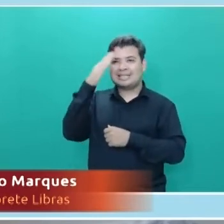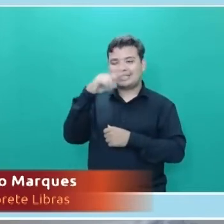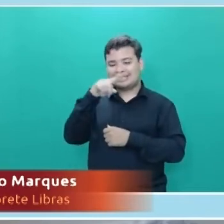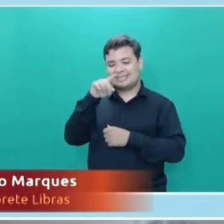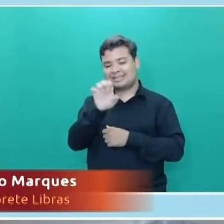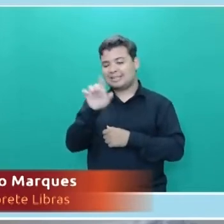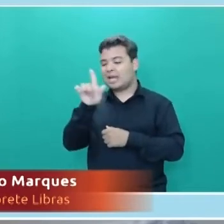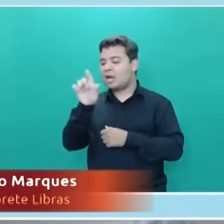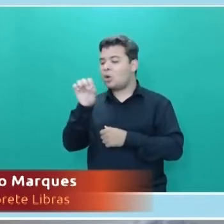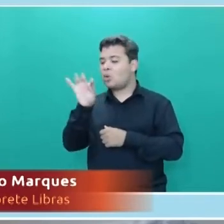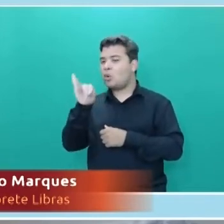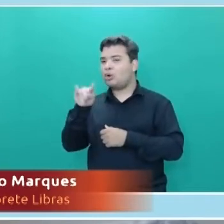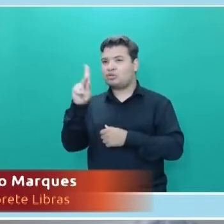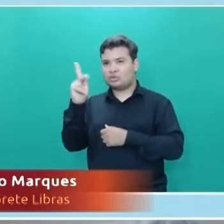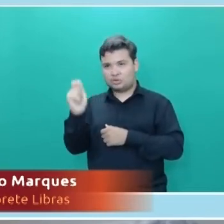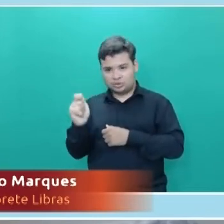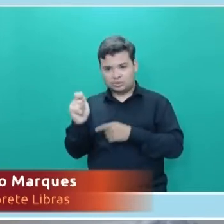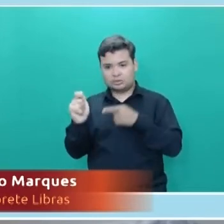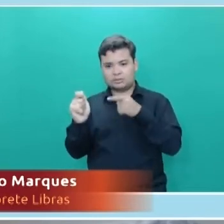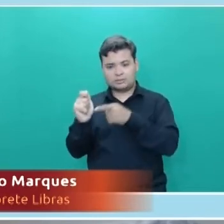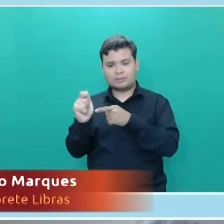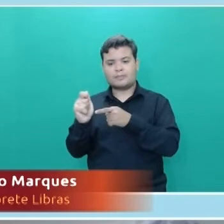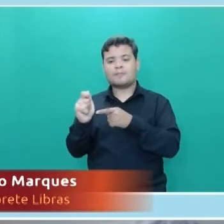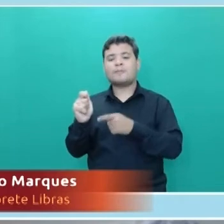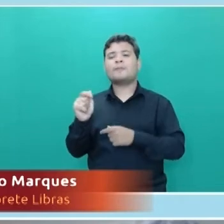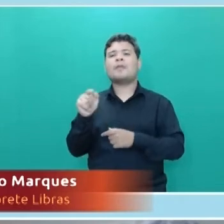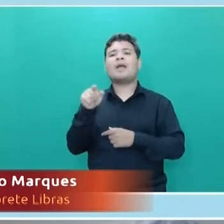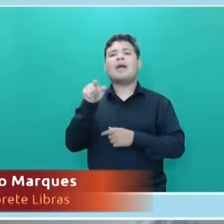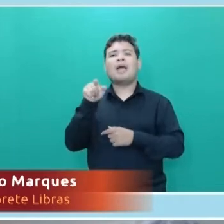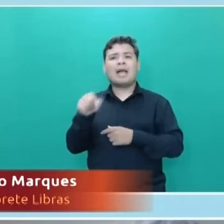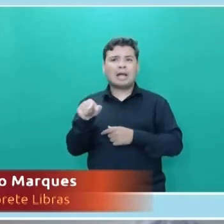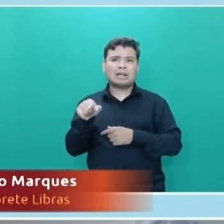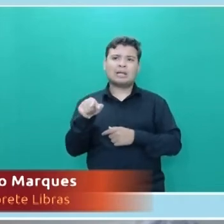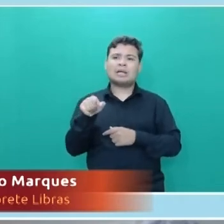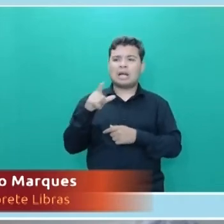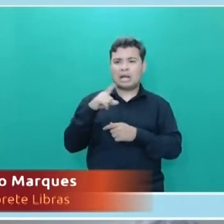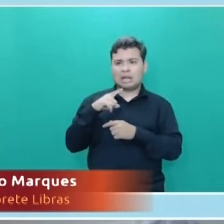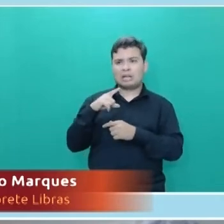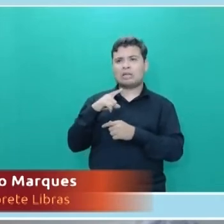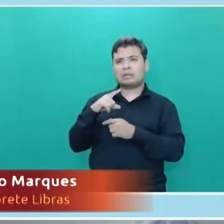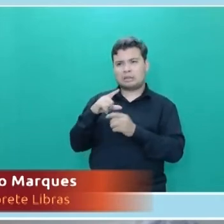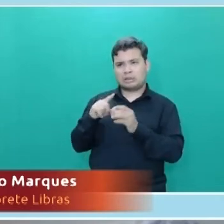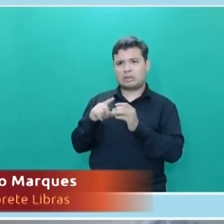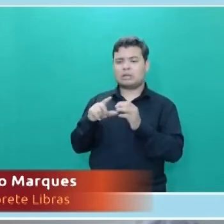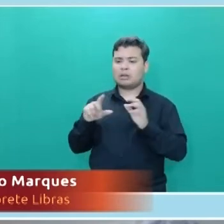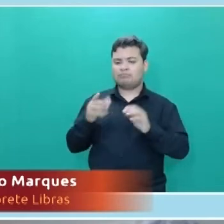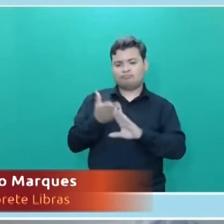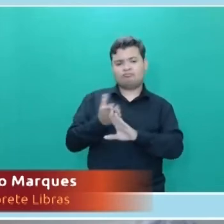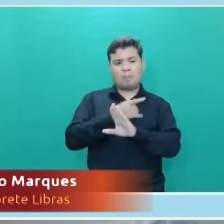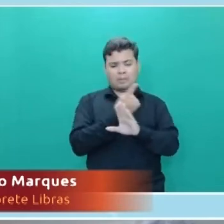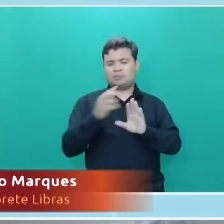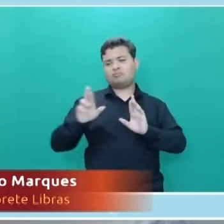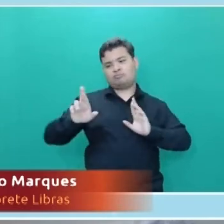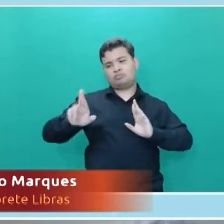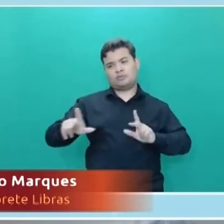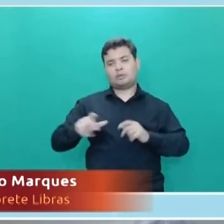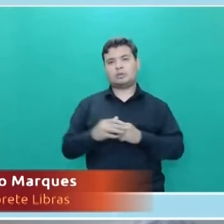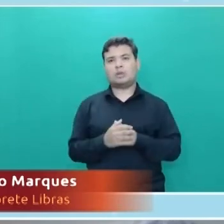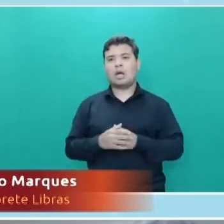vacina de paralisia inativada, ela é uma vacina de vírus atenuado, mas o nosso sistema imunológico nessa idade já